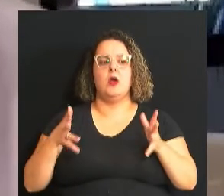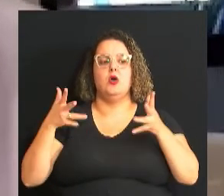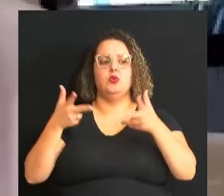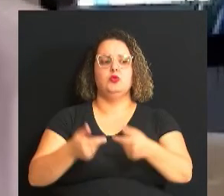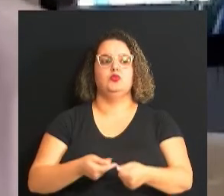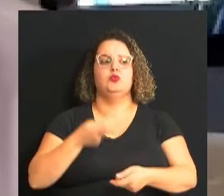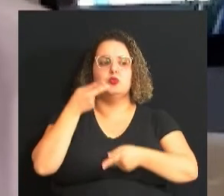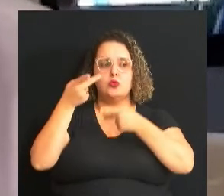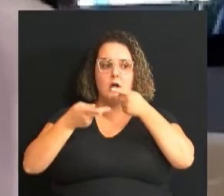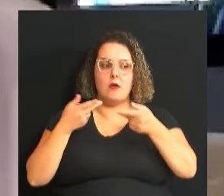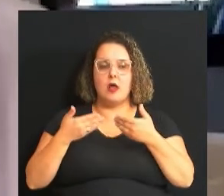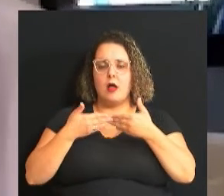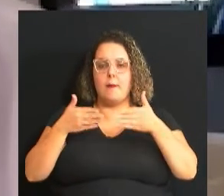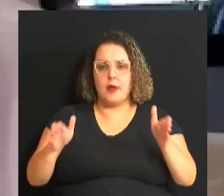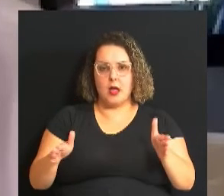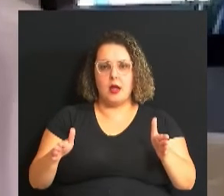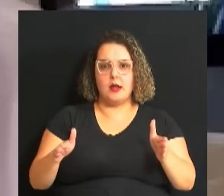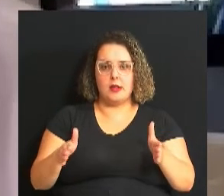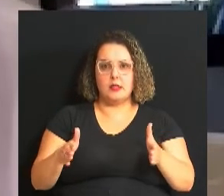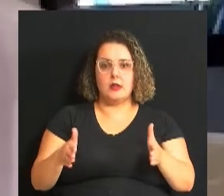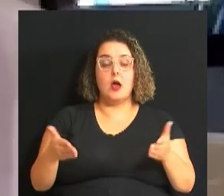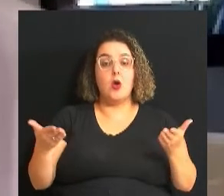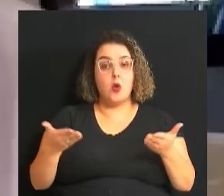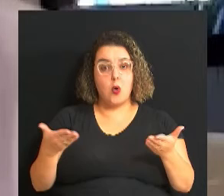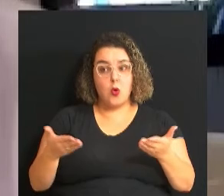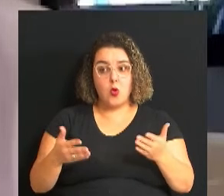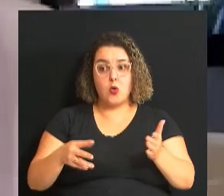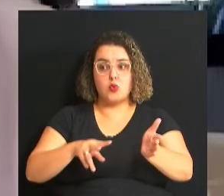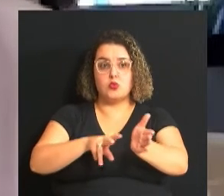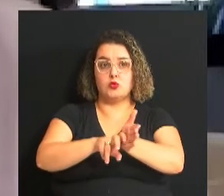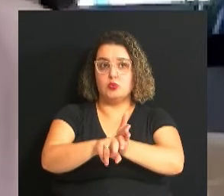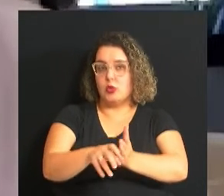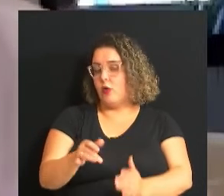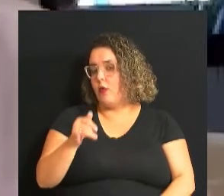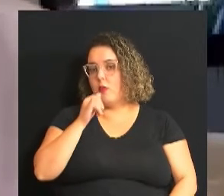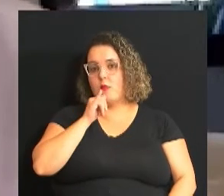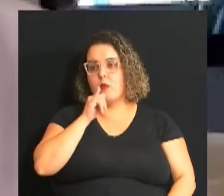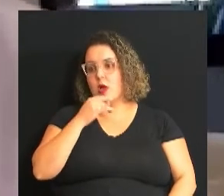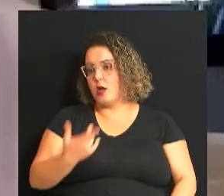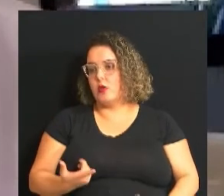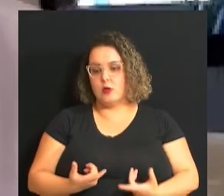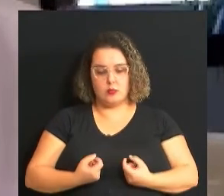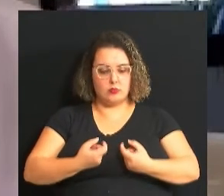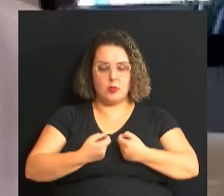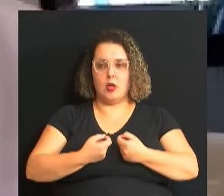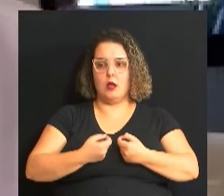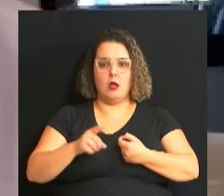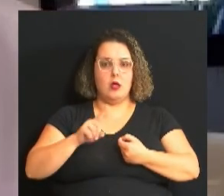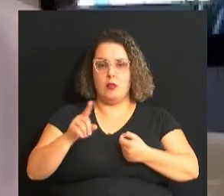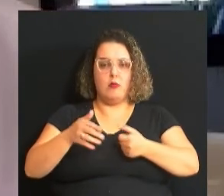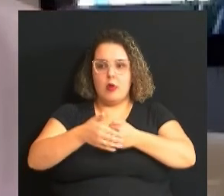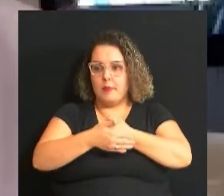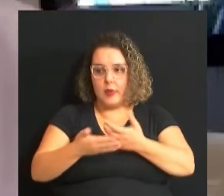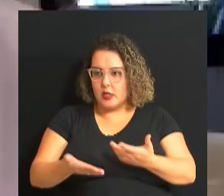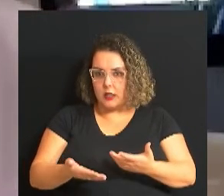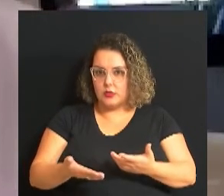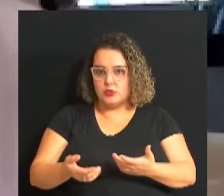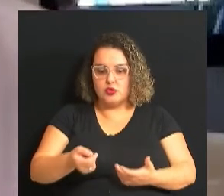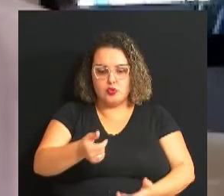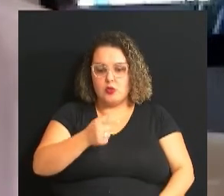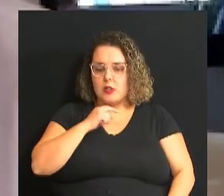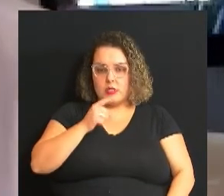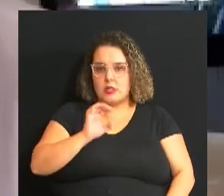maneira mais aberta. Hoje, o diagnóstico, por exemplo, de um câncer não é mais escondido de quase ninguém,